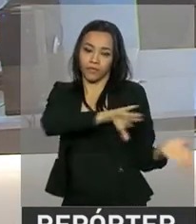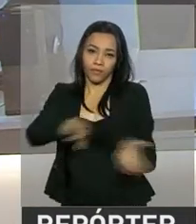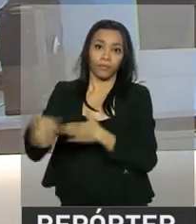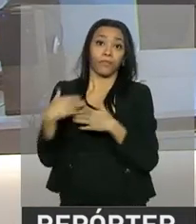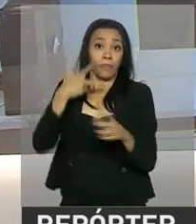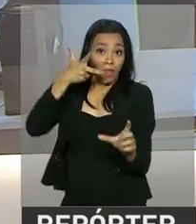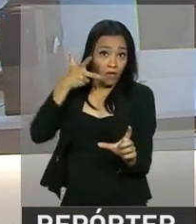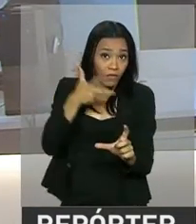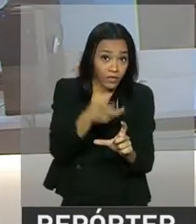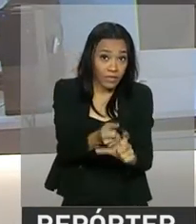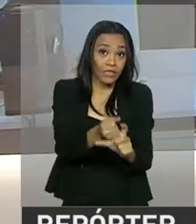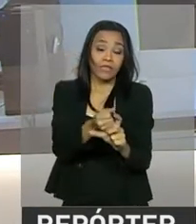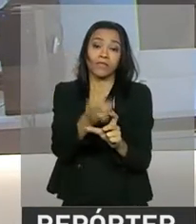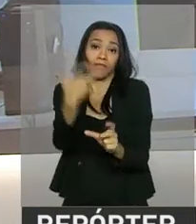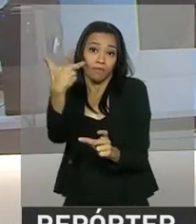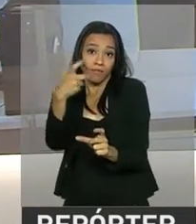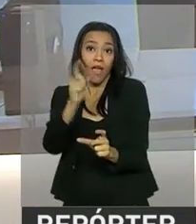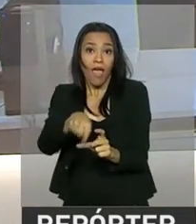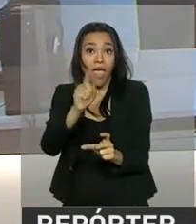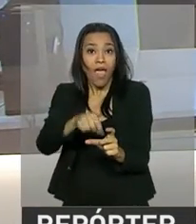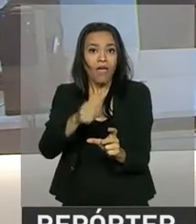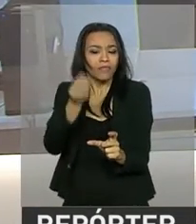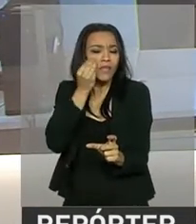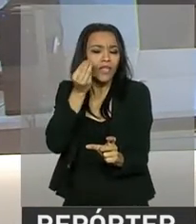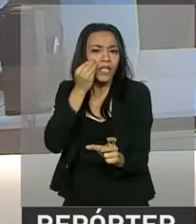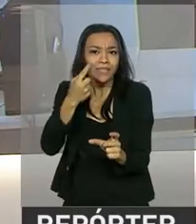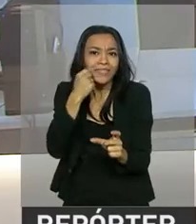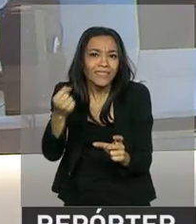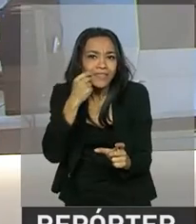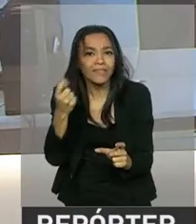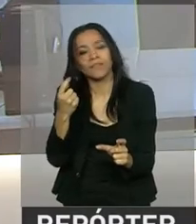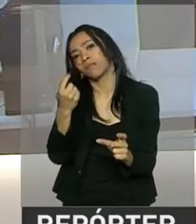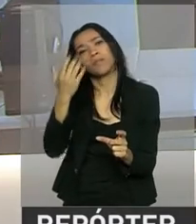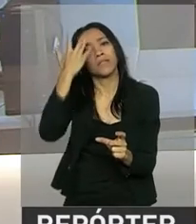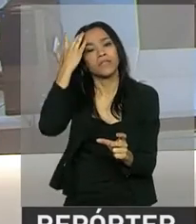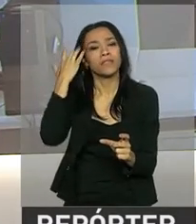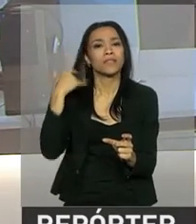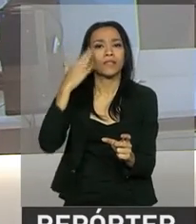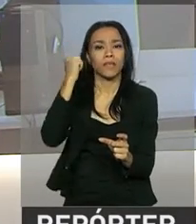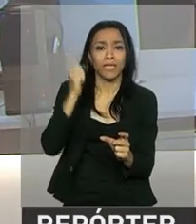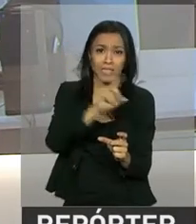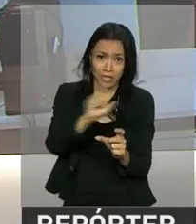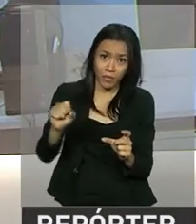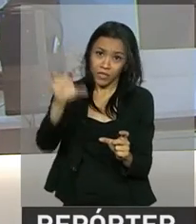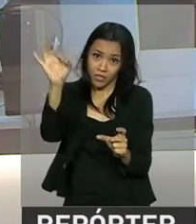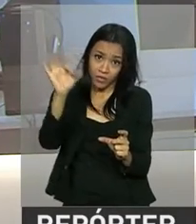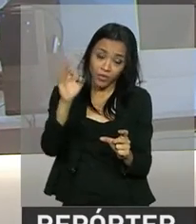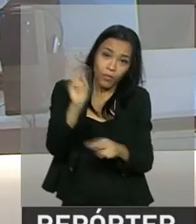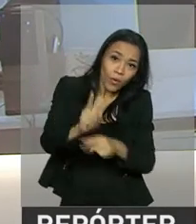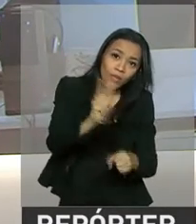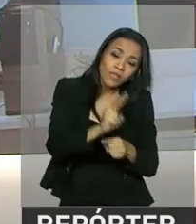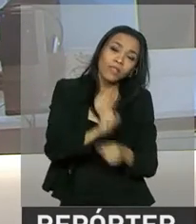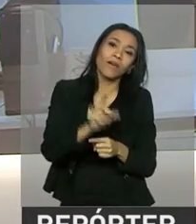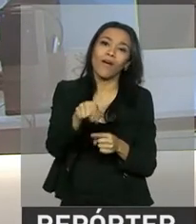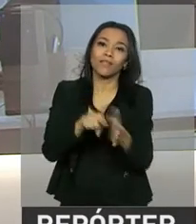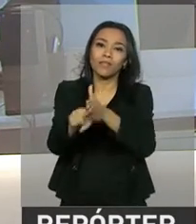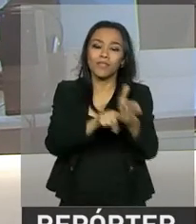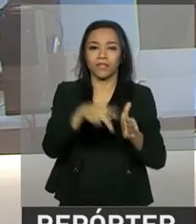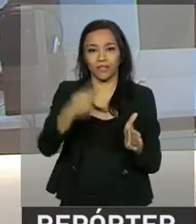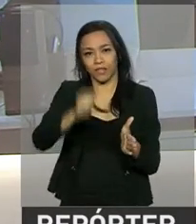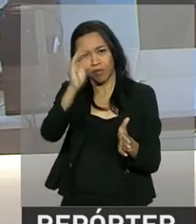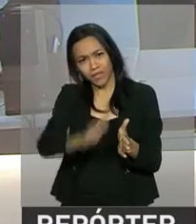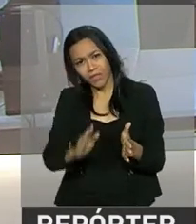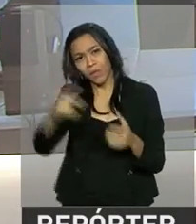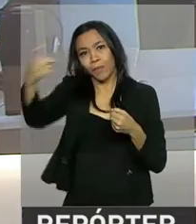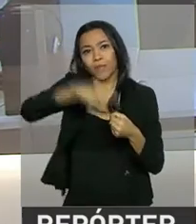contra 11 que já foi testado em camundongos e garantiu 100% de proteção resultado das pesquisas feitas aqui no brasil em parceria